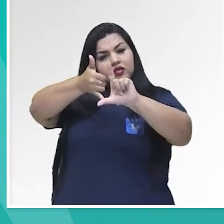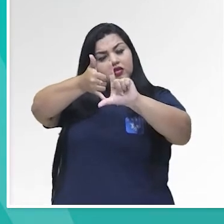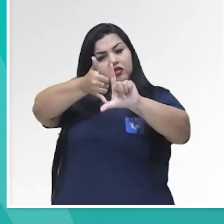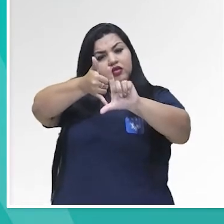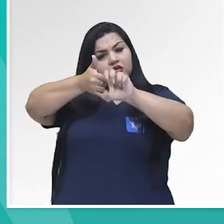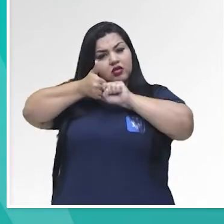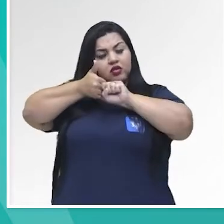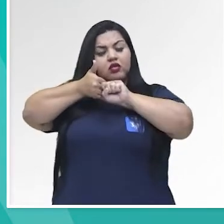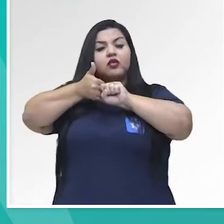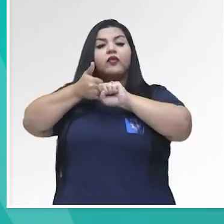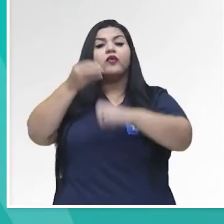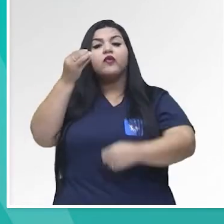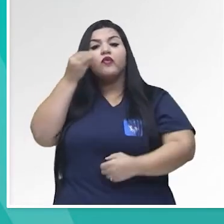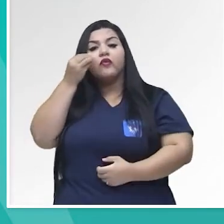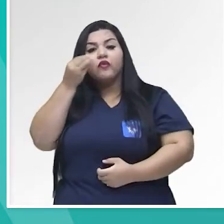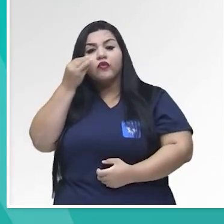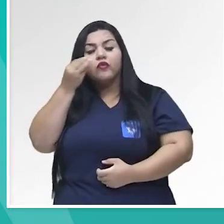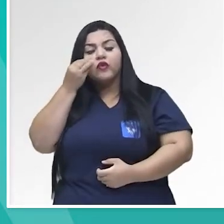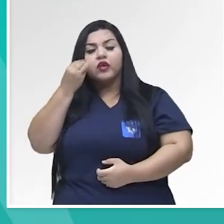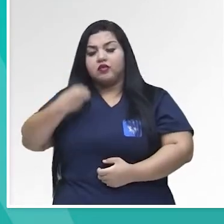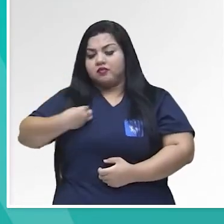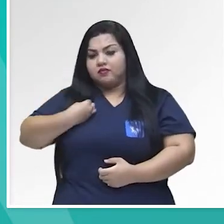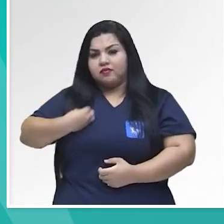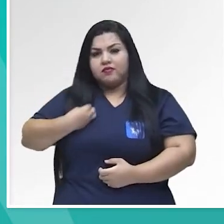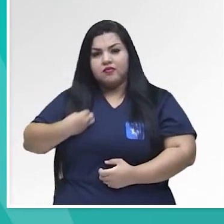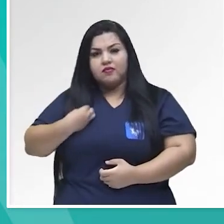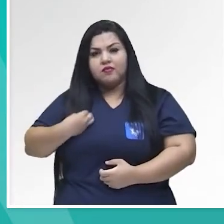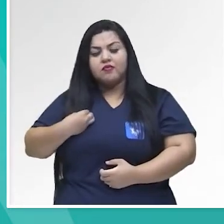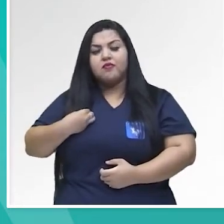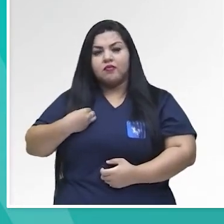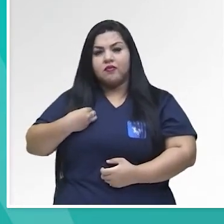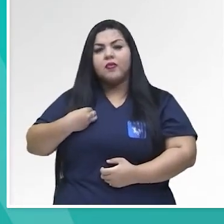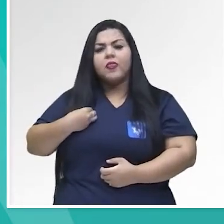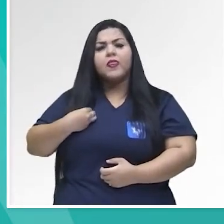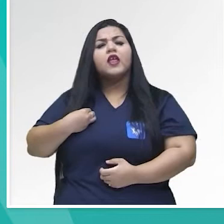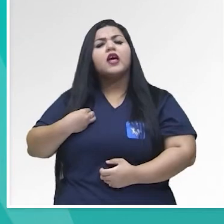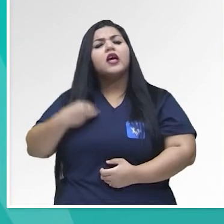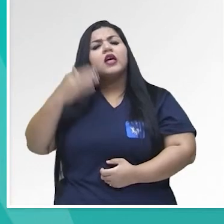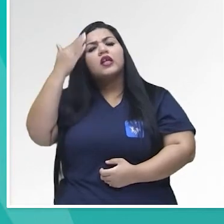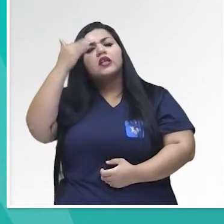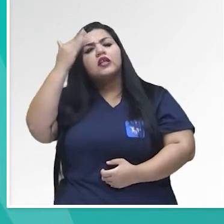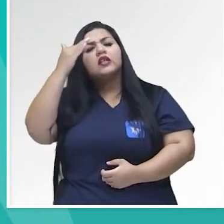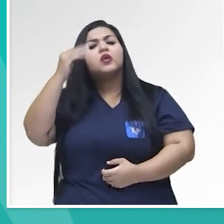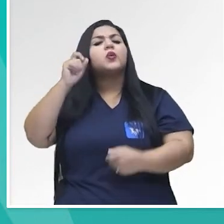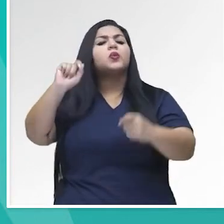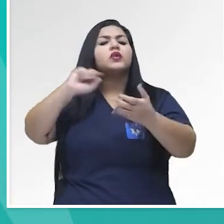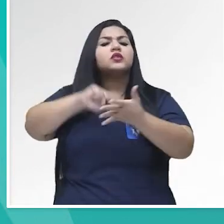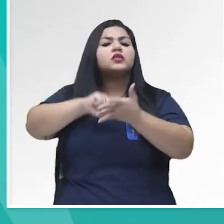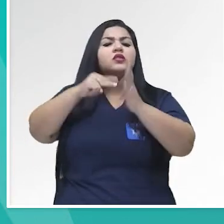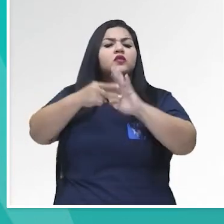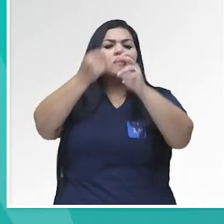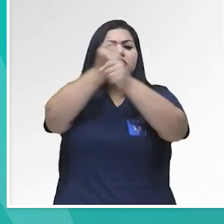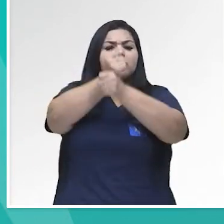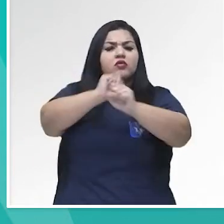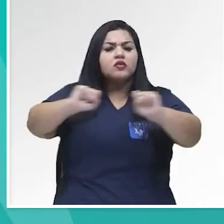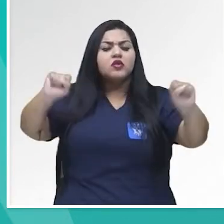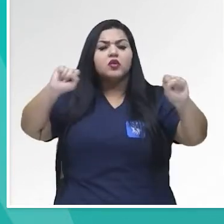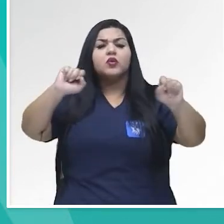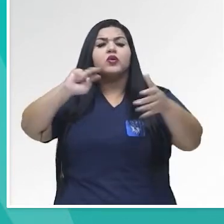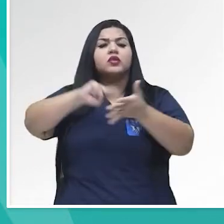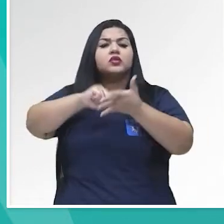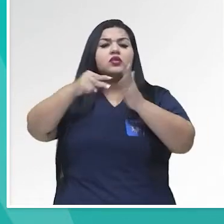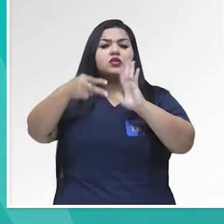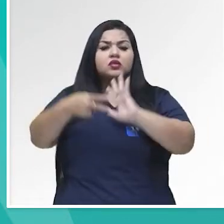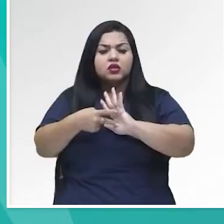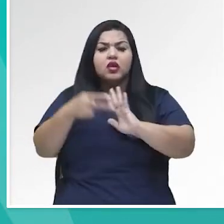Vida de Maria, como um vídeo muito oportuno para entender um pouco o que significa quebrar paradigmas, o que significa, de